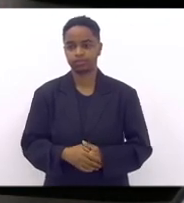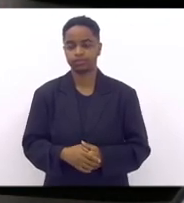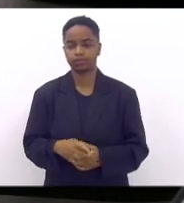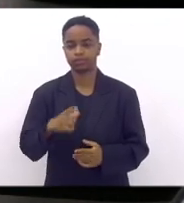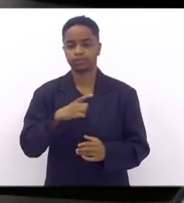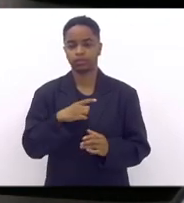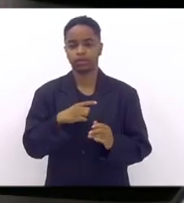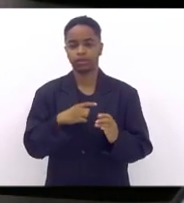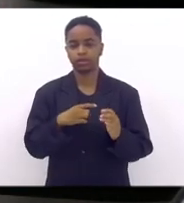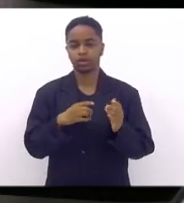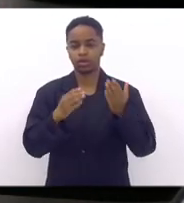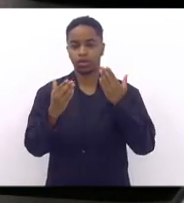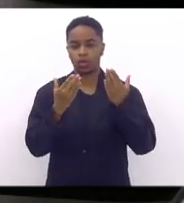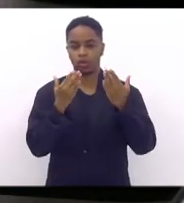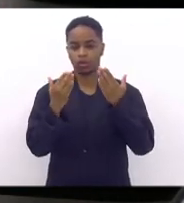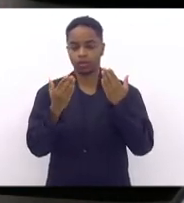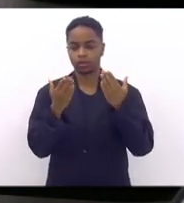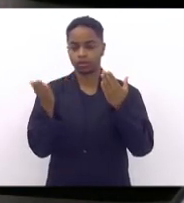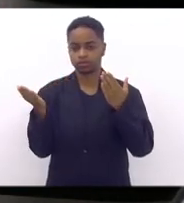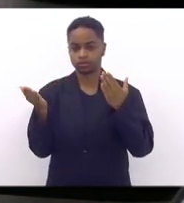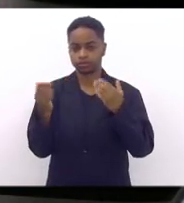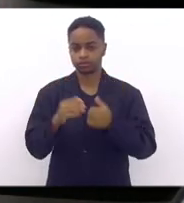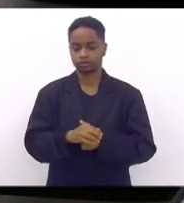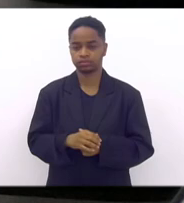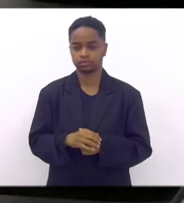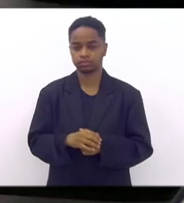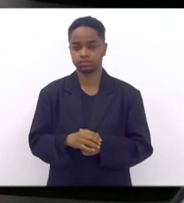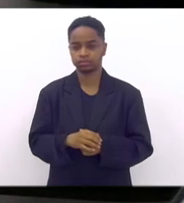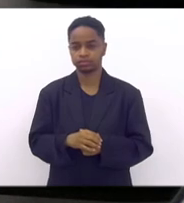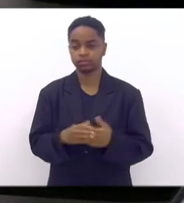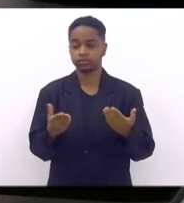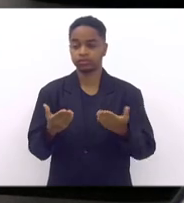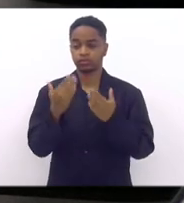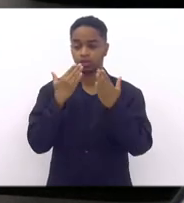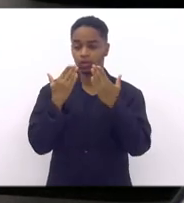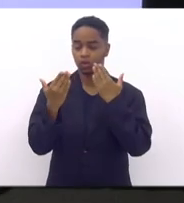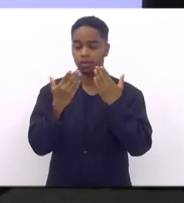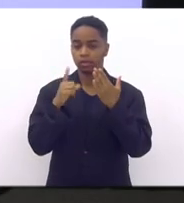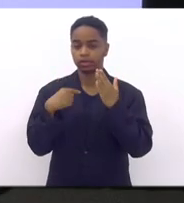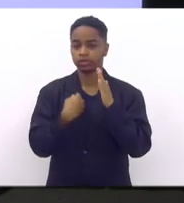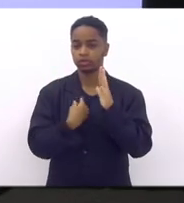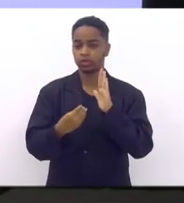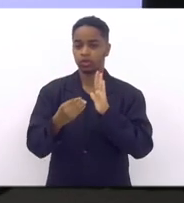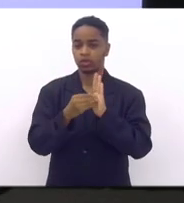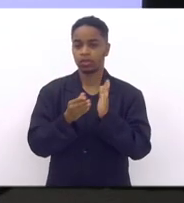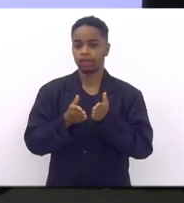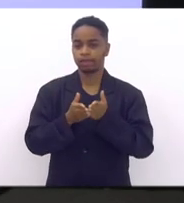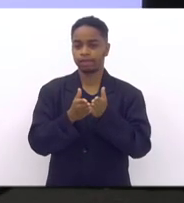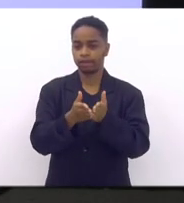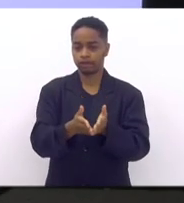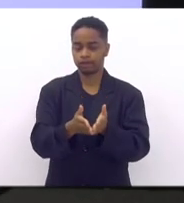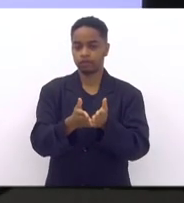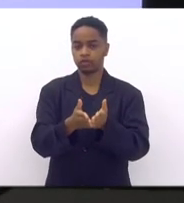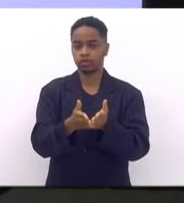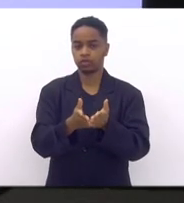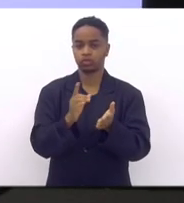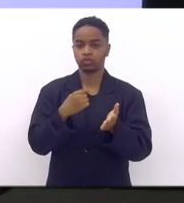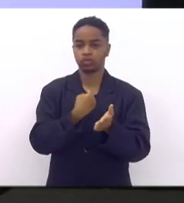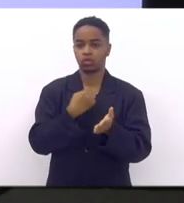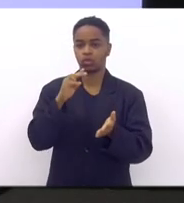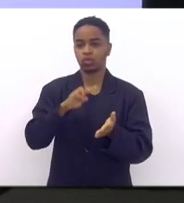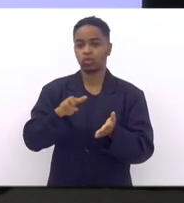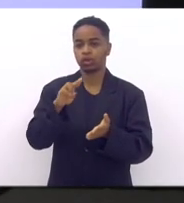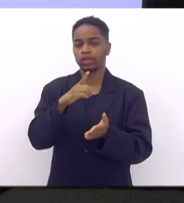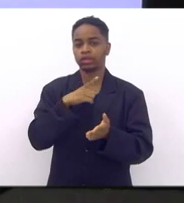comparativo só um minutinho um quadro comparativo onde a gente coloca o navio a serviço o que que ele tem de